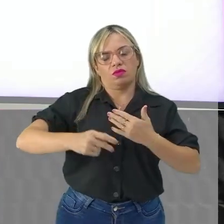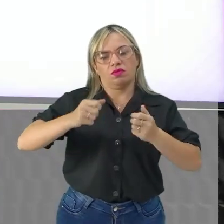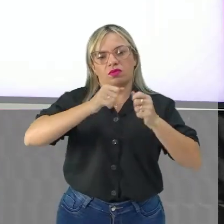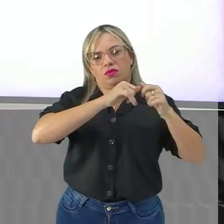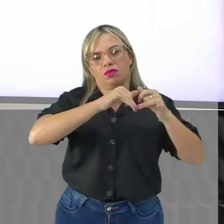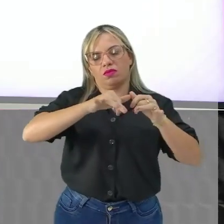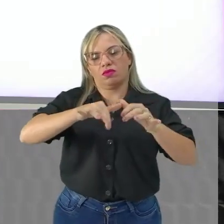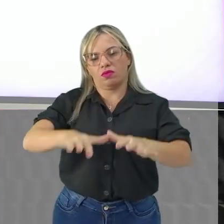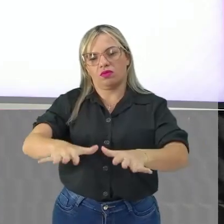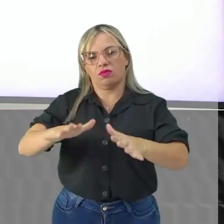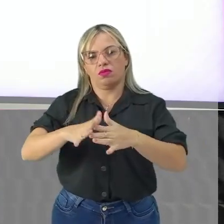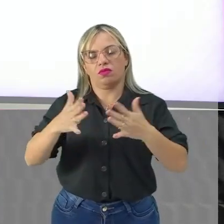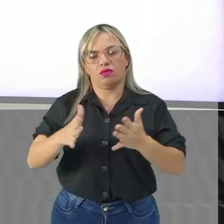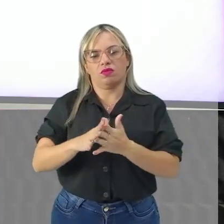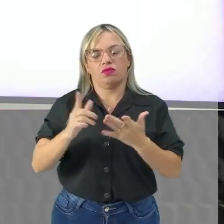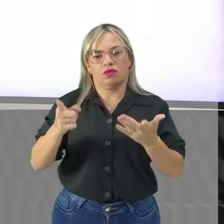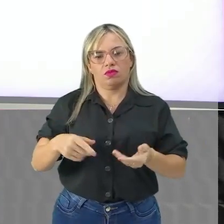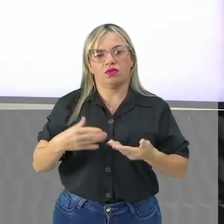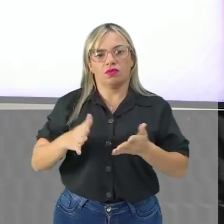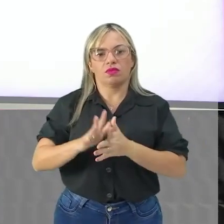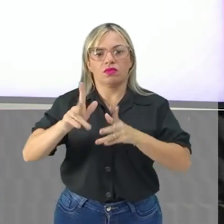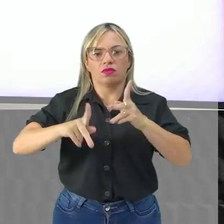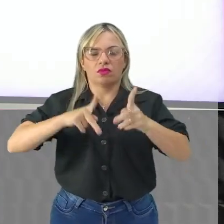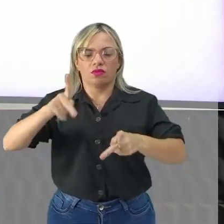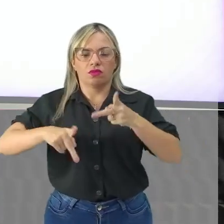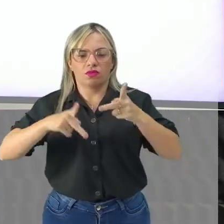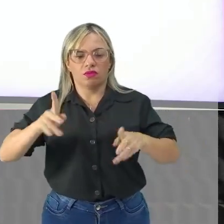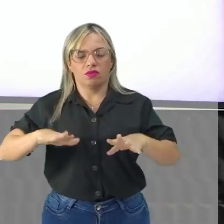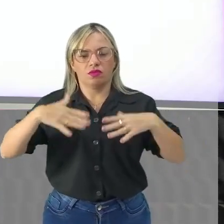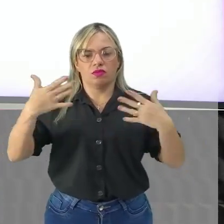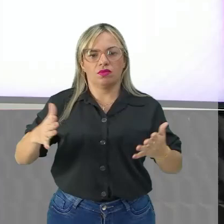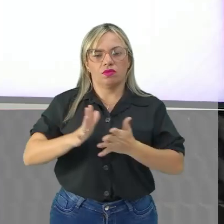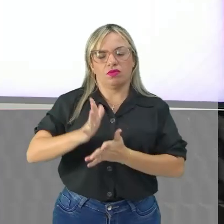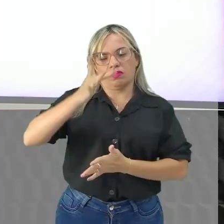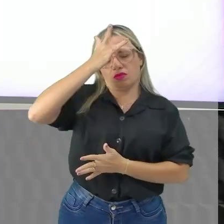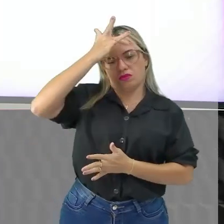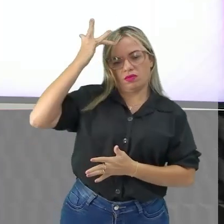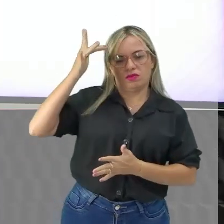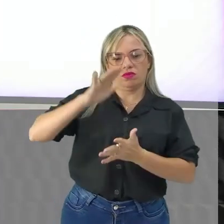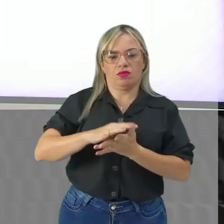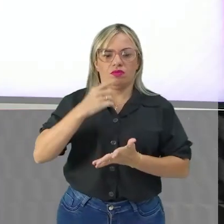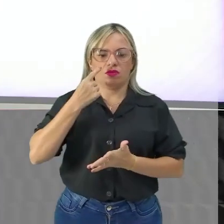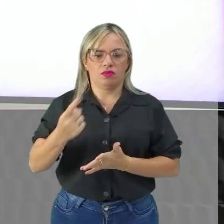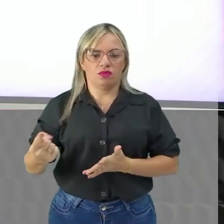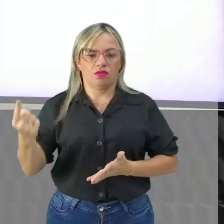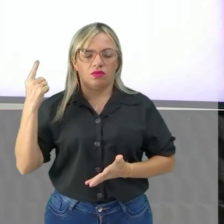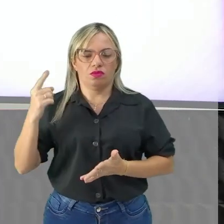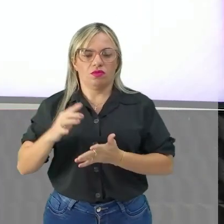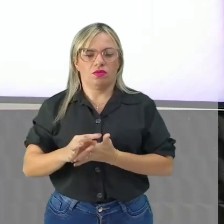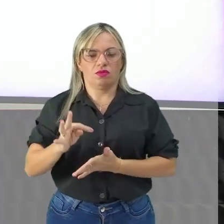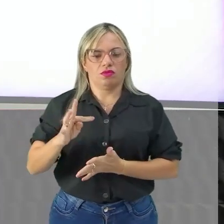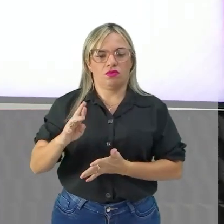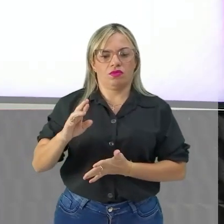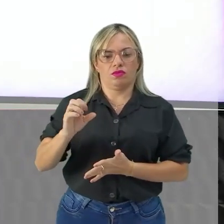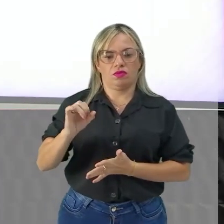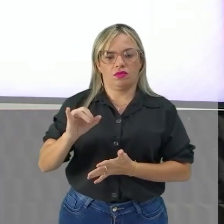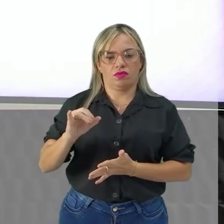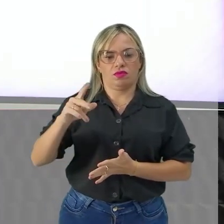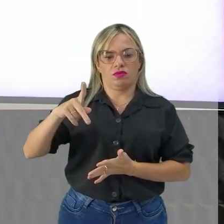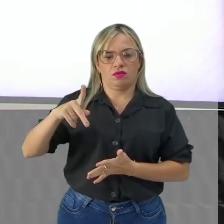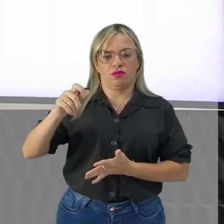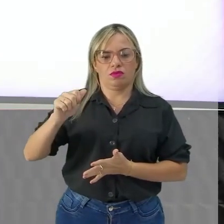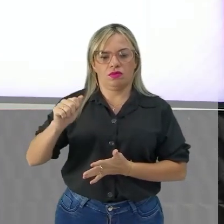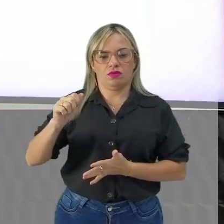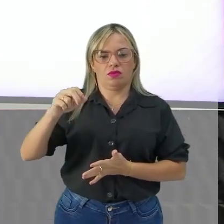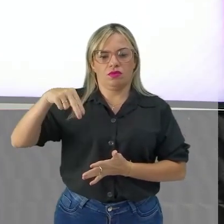aí ele sai contaminando, né, a população, sai contaminando as pessoas com o tripanossoma. E aí você vê